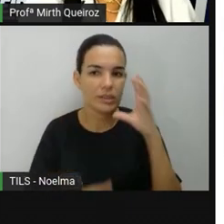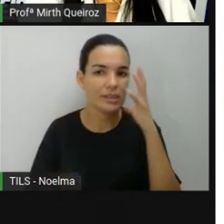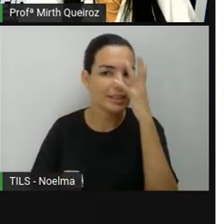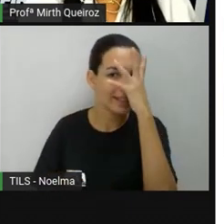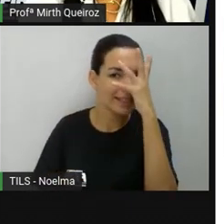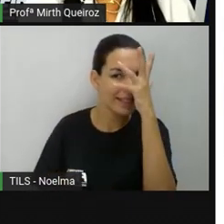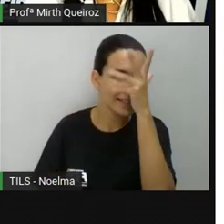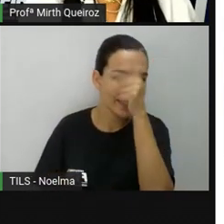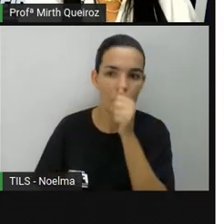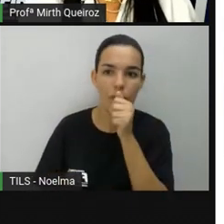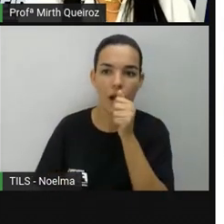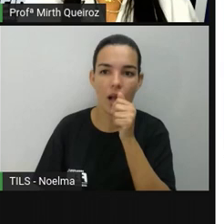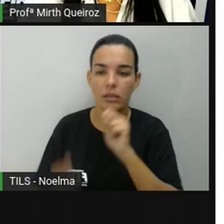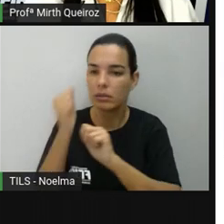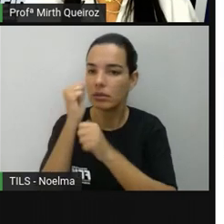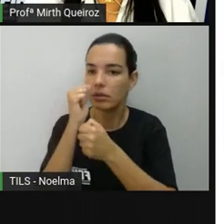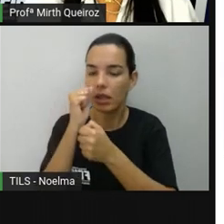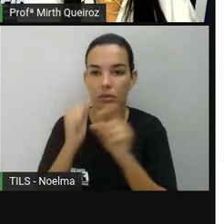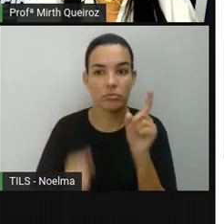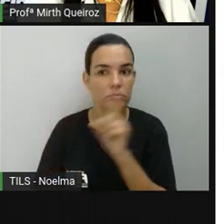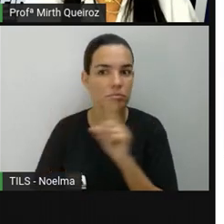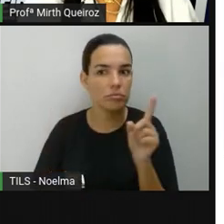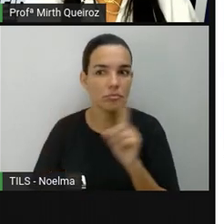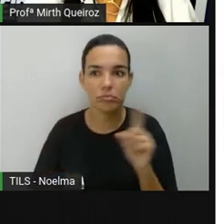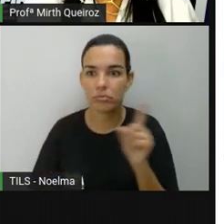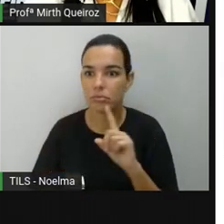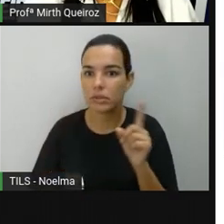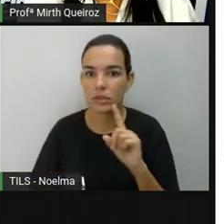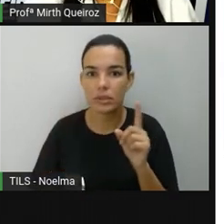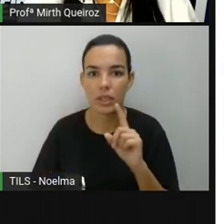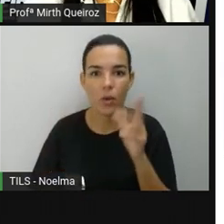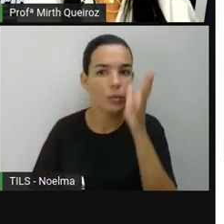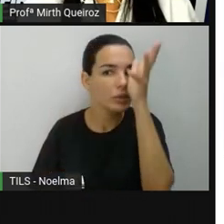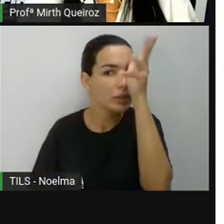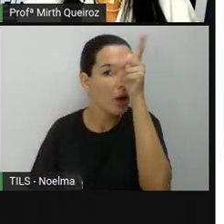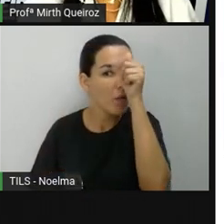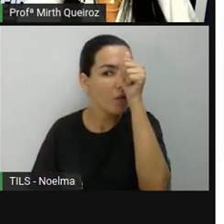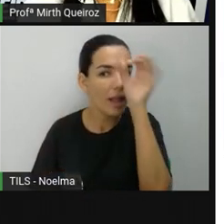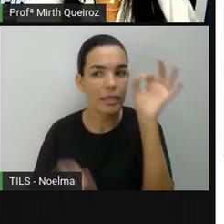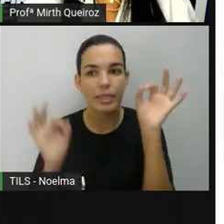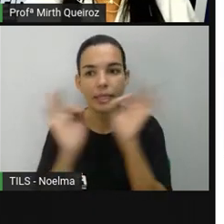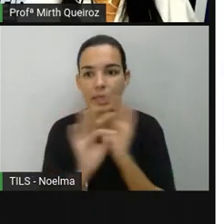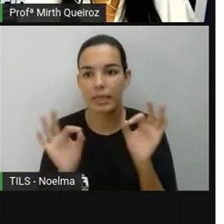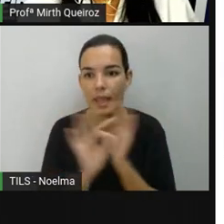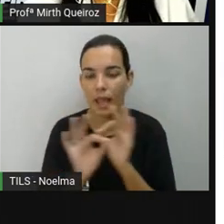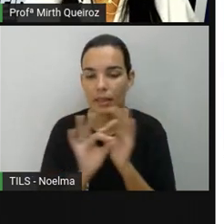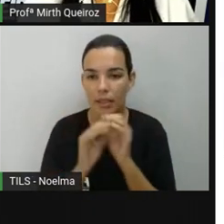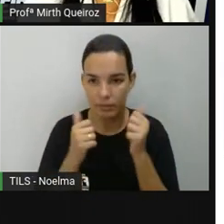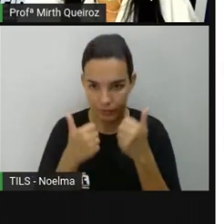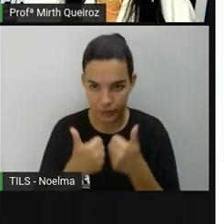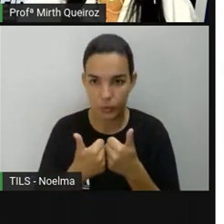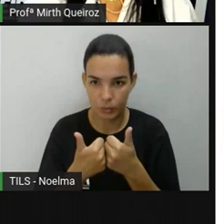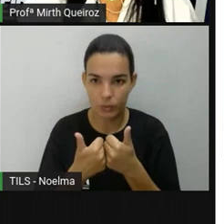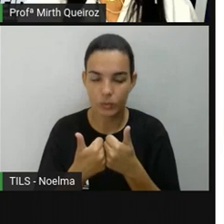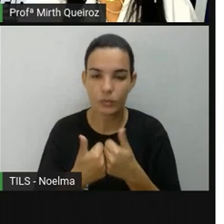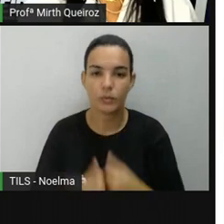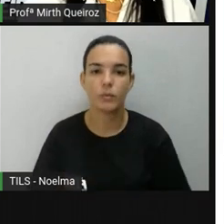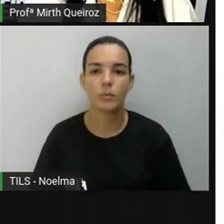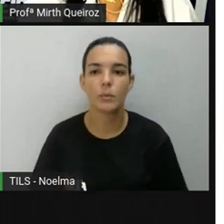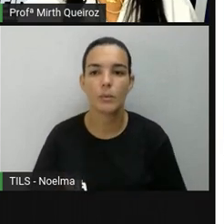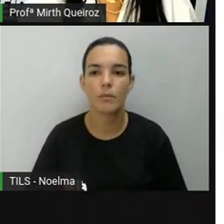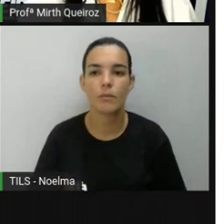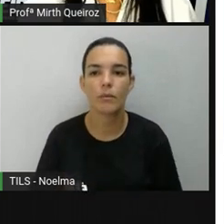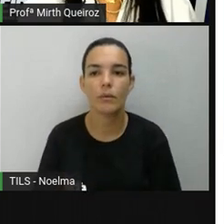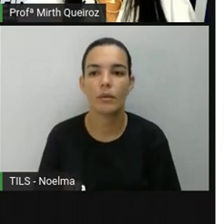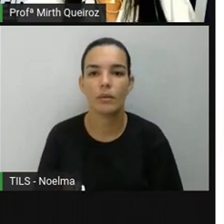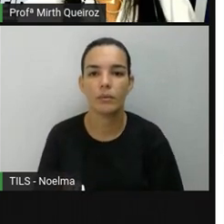salvar senha, né? A gente tem que estar atento para a gente não deixar salvo ali essas senhas e as nossas contas em